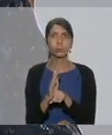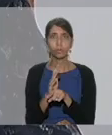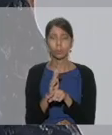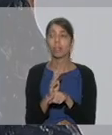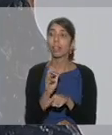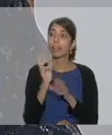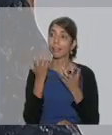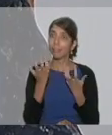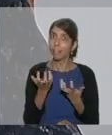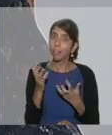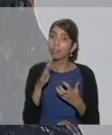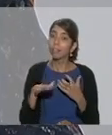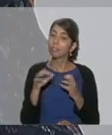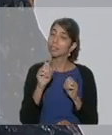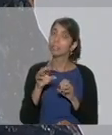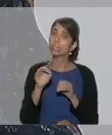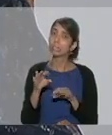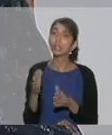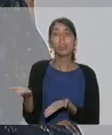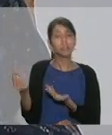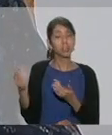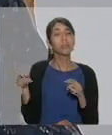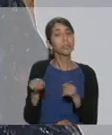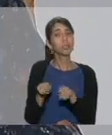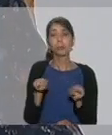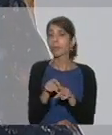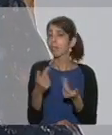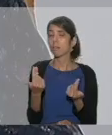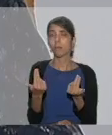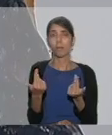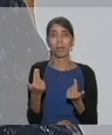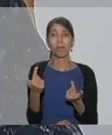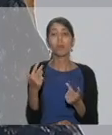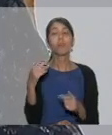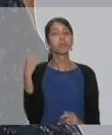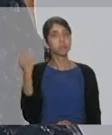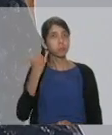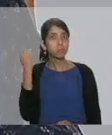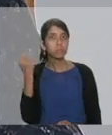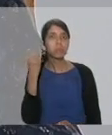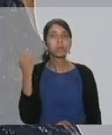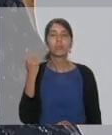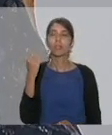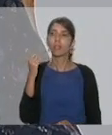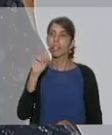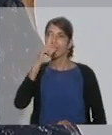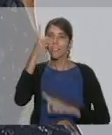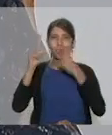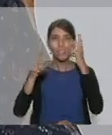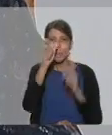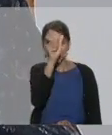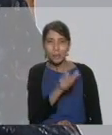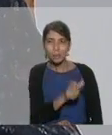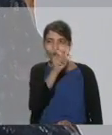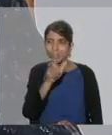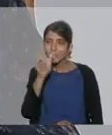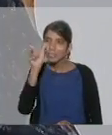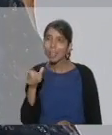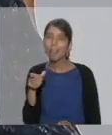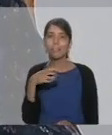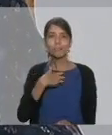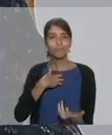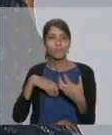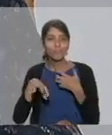quer passar para uma criança, né? E na adolescência a mesma coisa. Por isso que eu acho que assim, é muito importante você criar personagens que vão